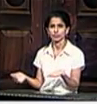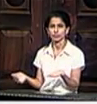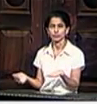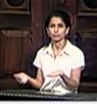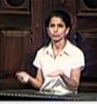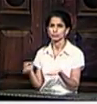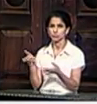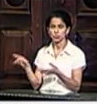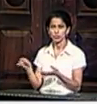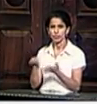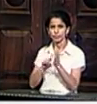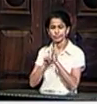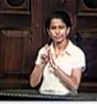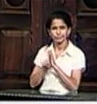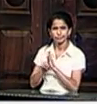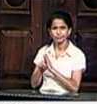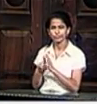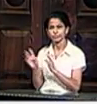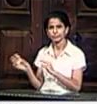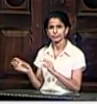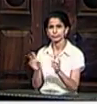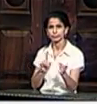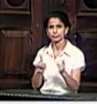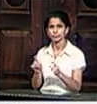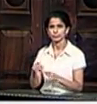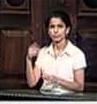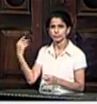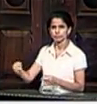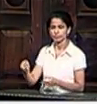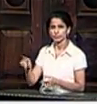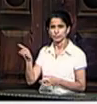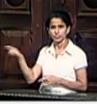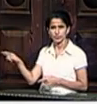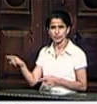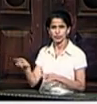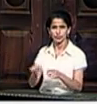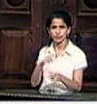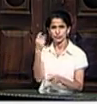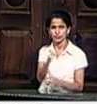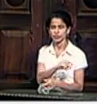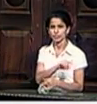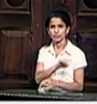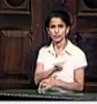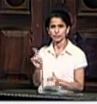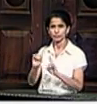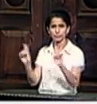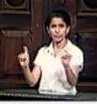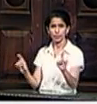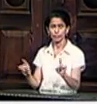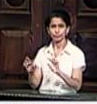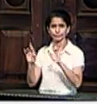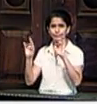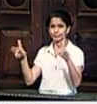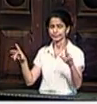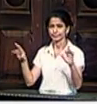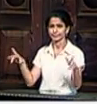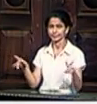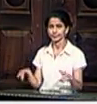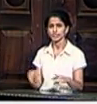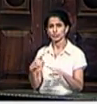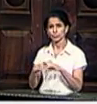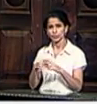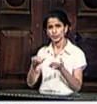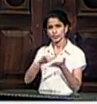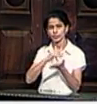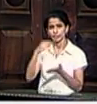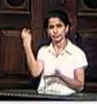em nenhum momento esse mesmo chicote do governo que o Poder Executivo fez nesse decreto que eu acabei